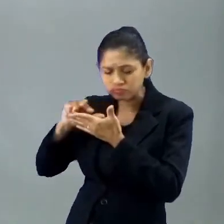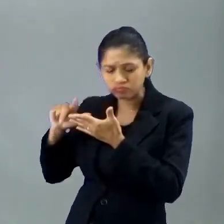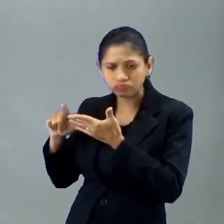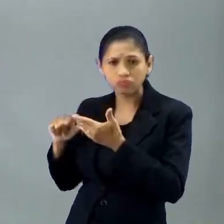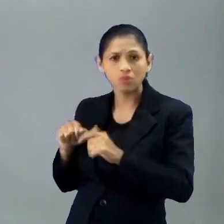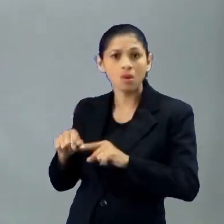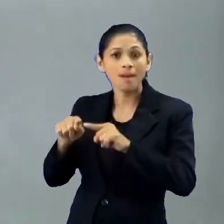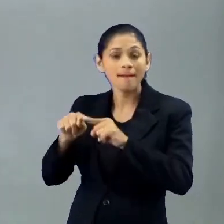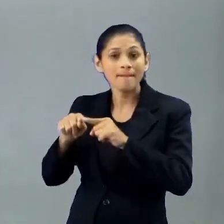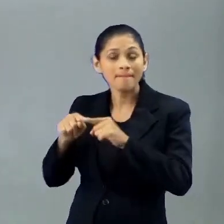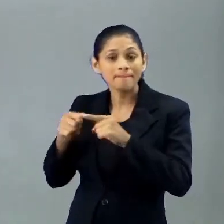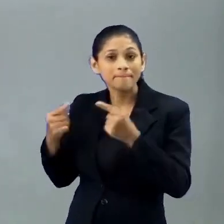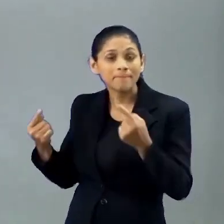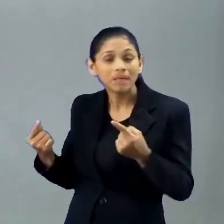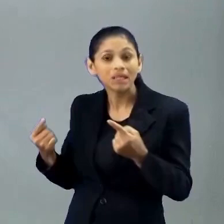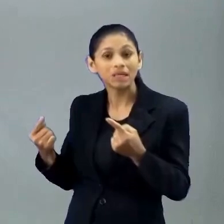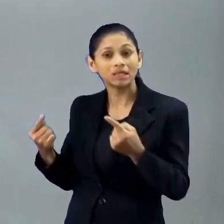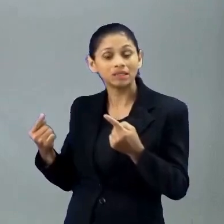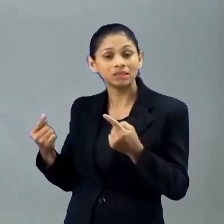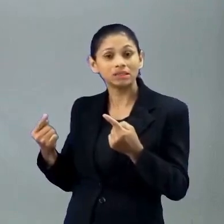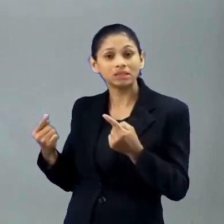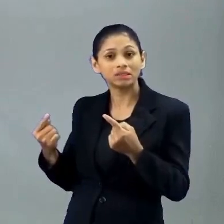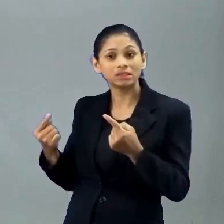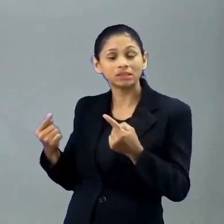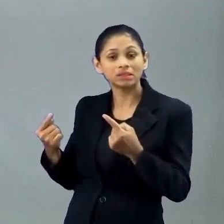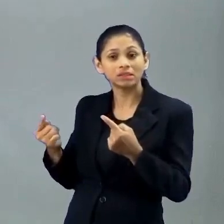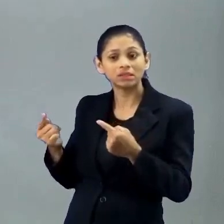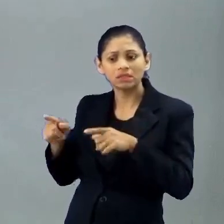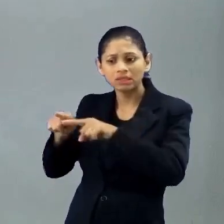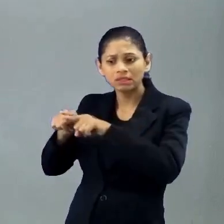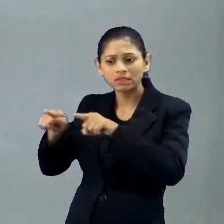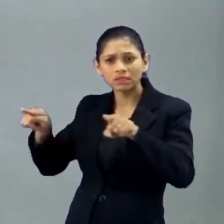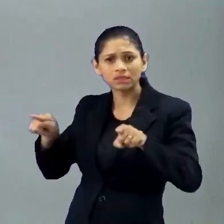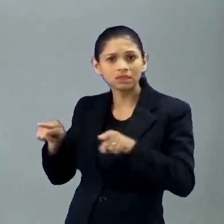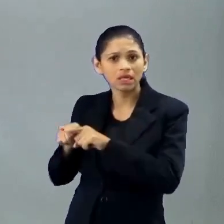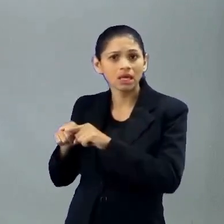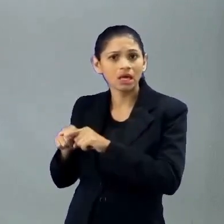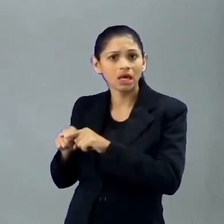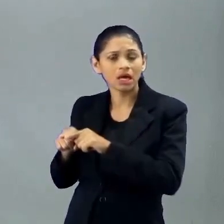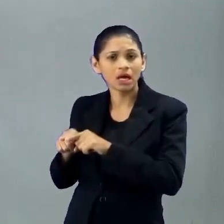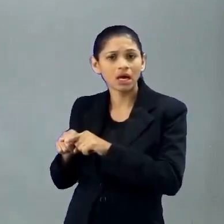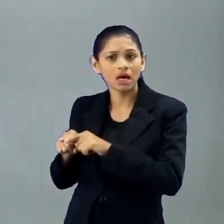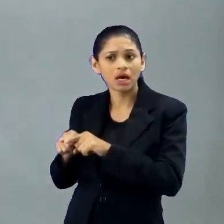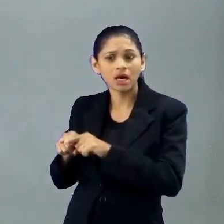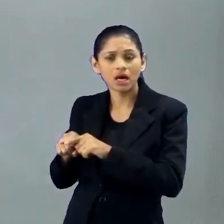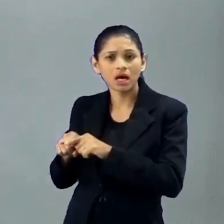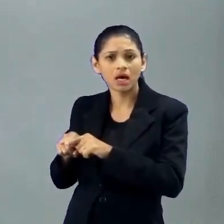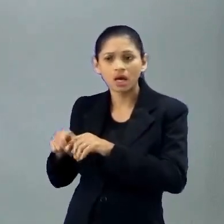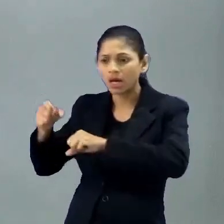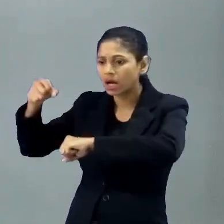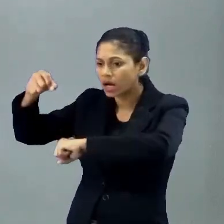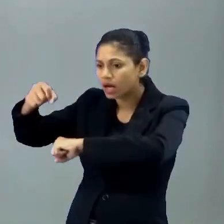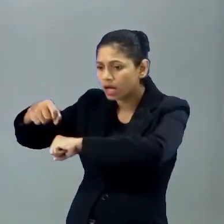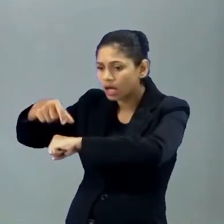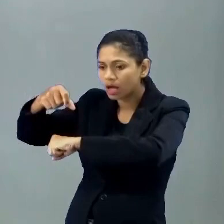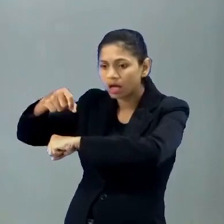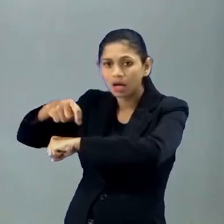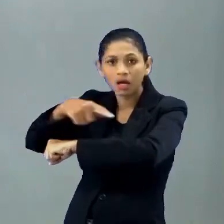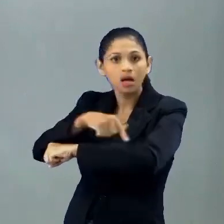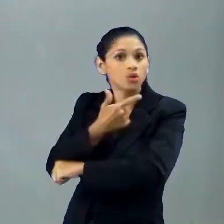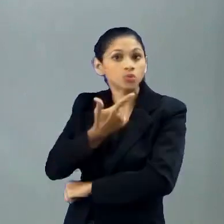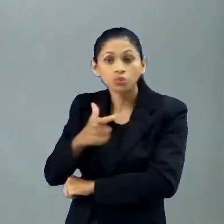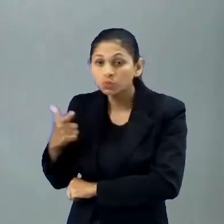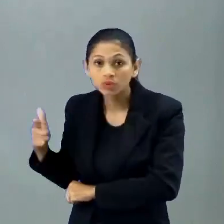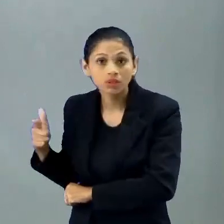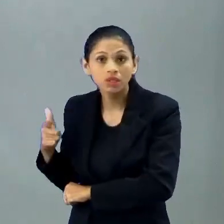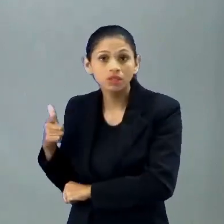improdutivas. A pessoa só tem a posse, mas não está fazendo o uso daquela propriedade de terra